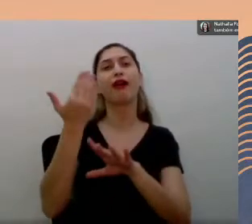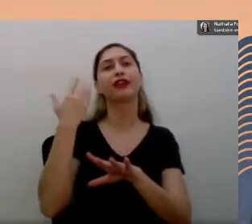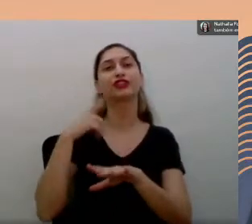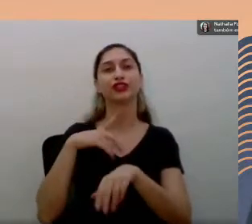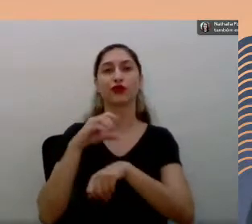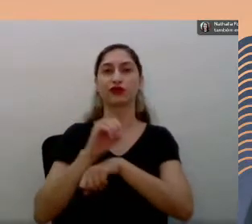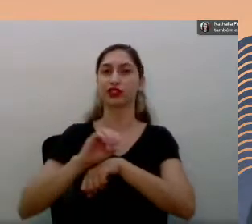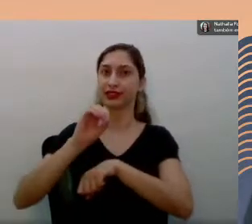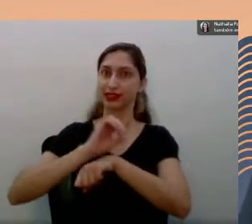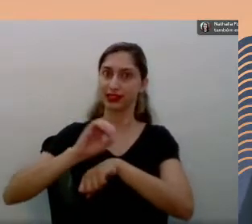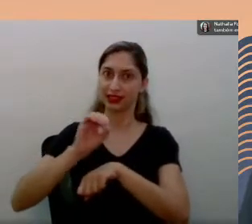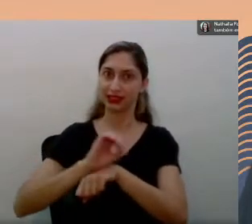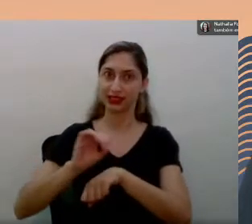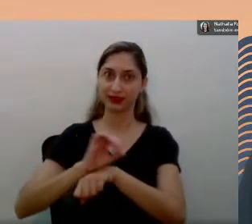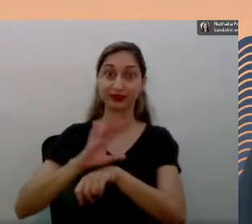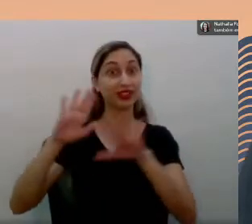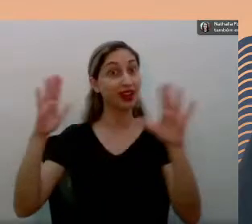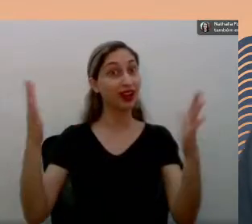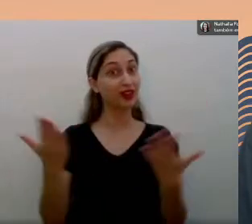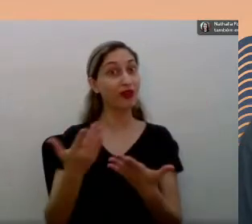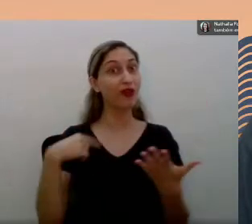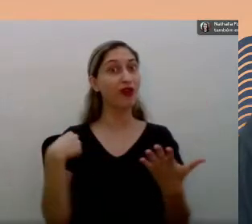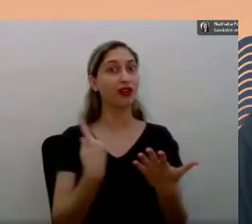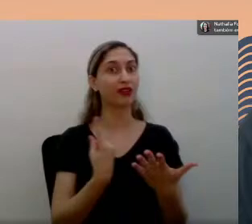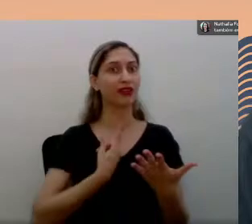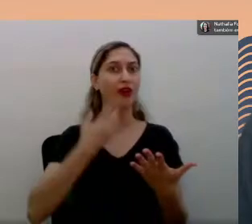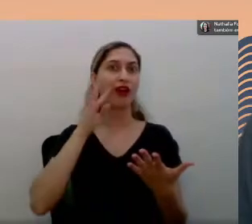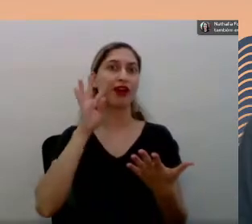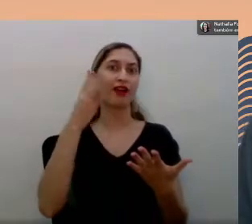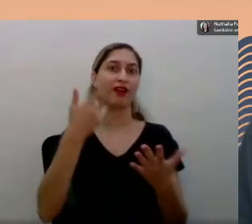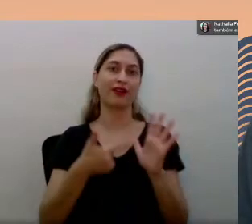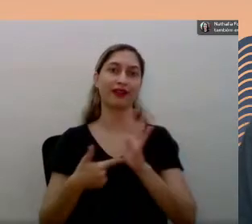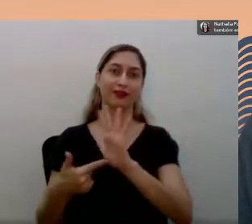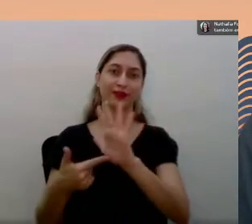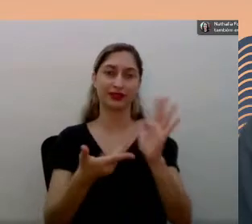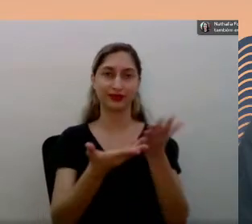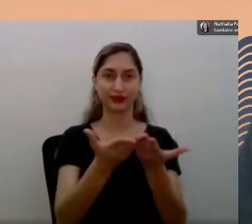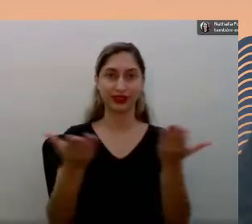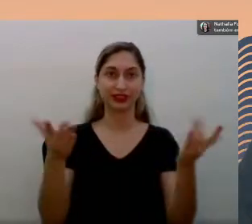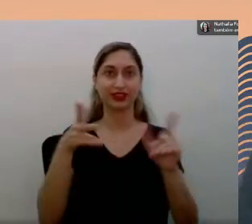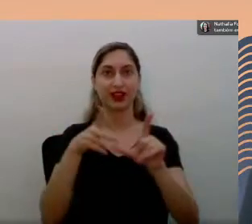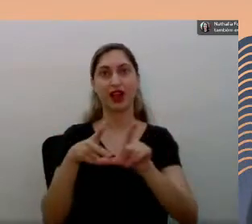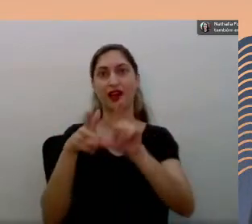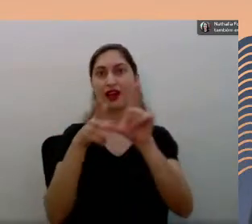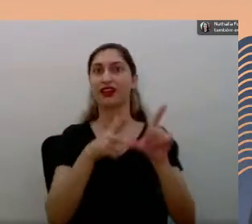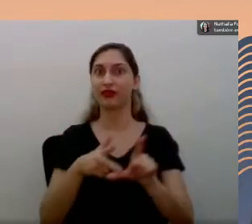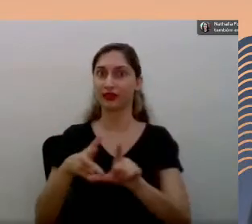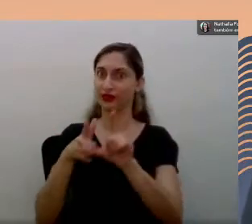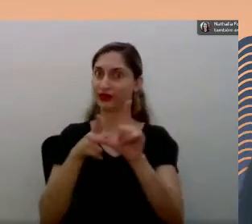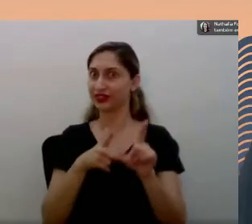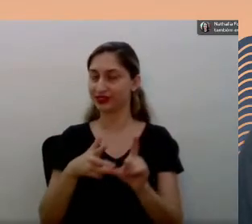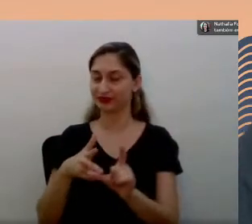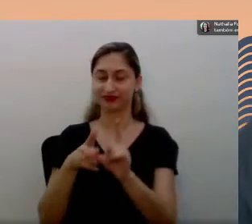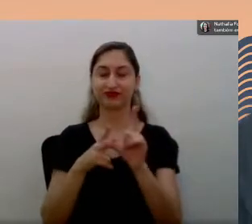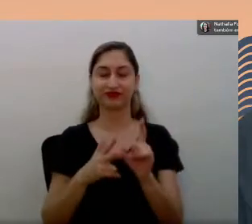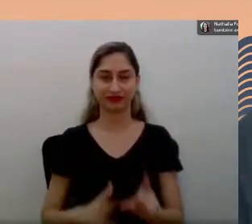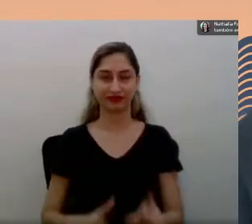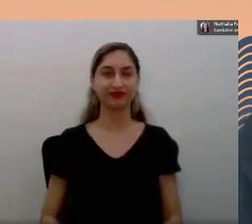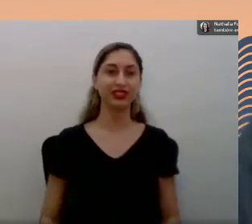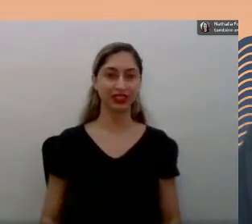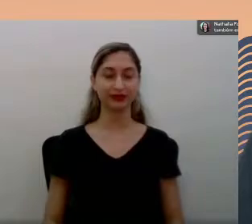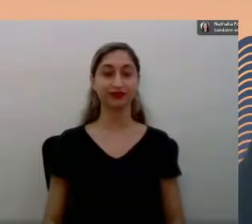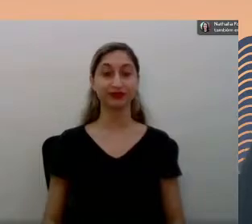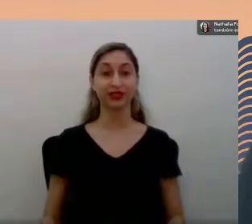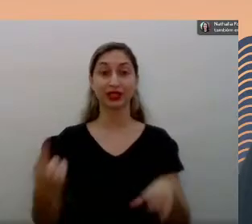tá E aí a gente resolveu transformar ela aqui nessa no descobrindo o céu né Porque